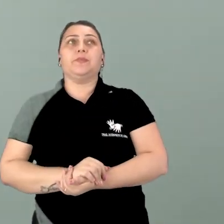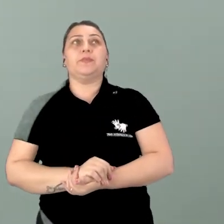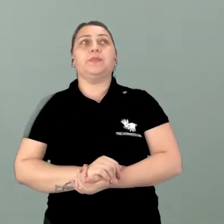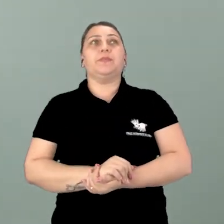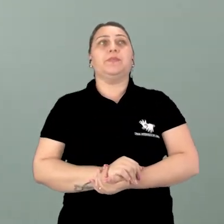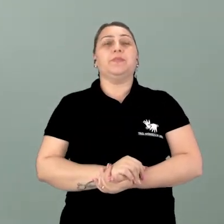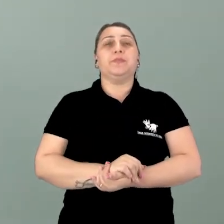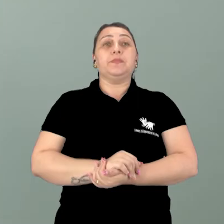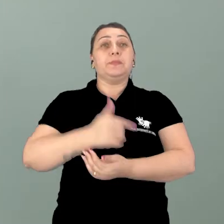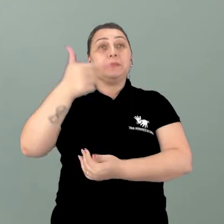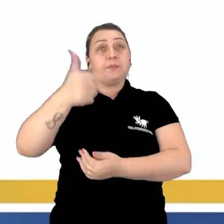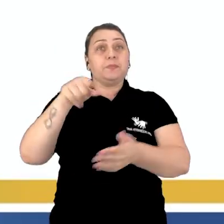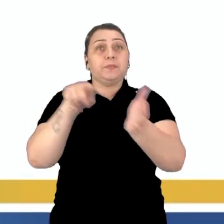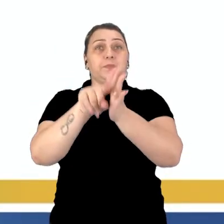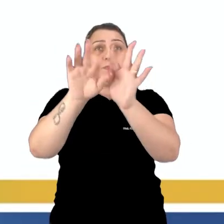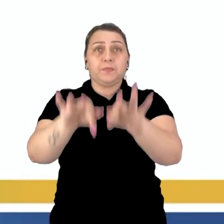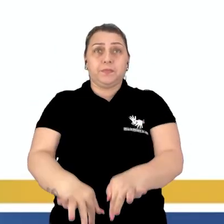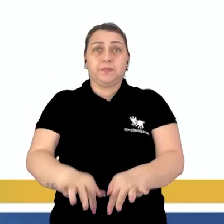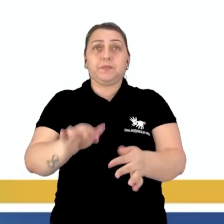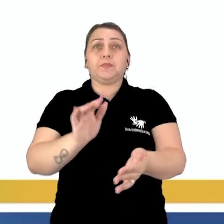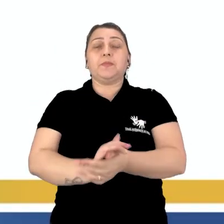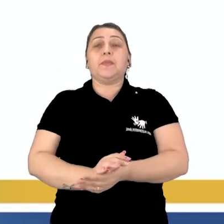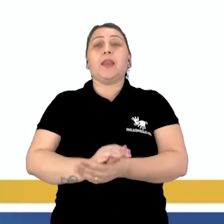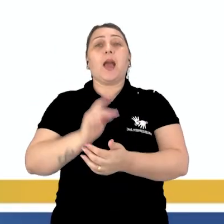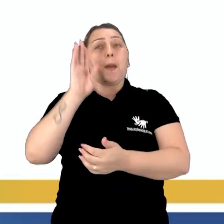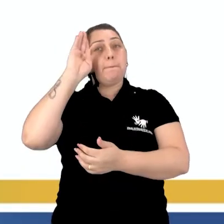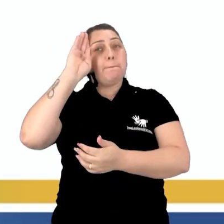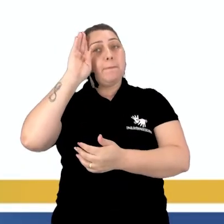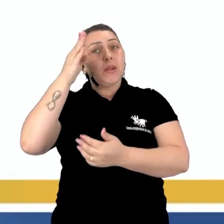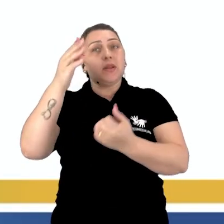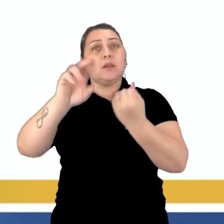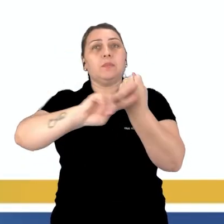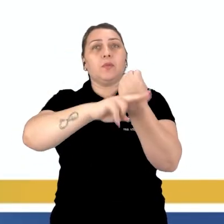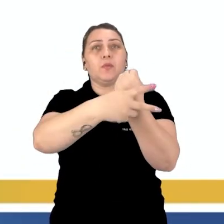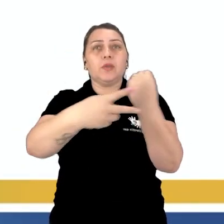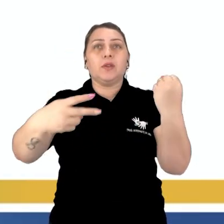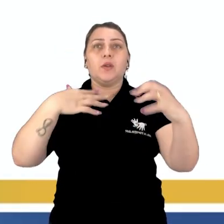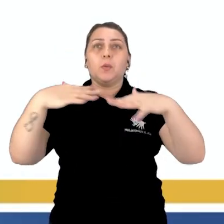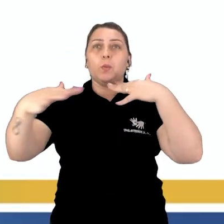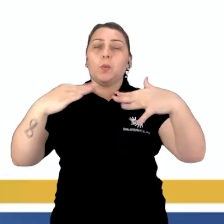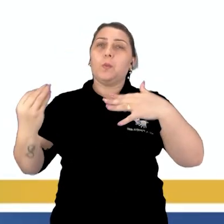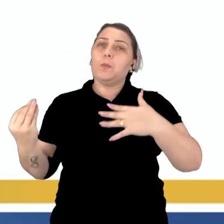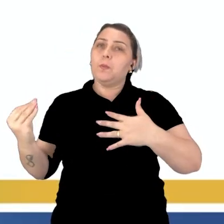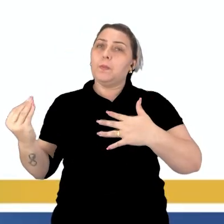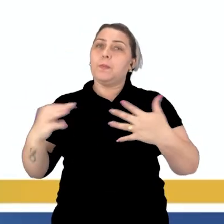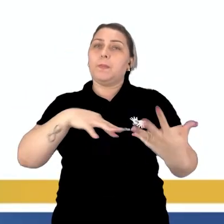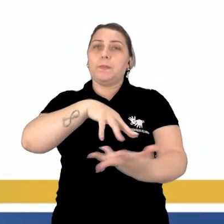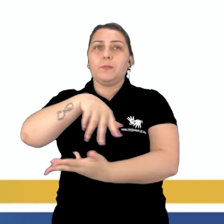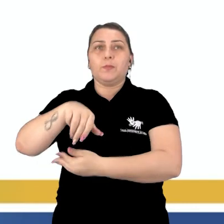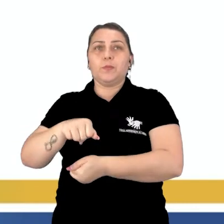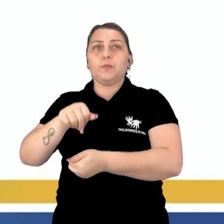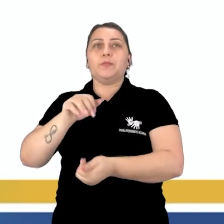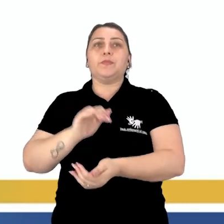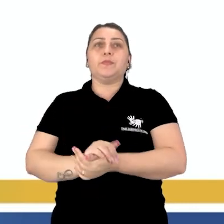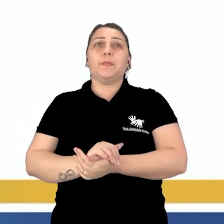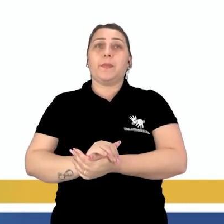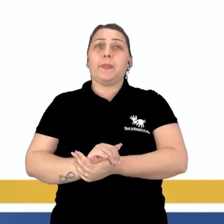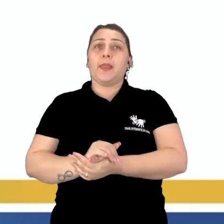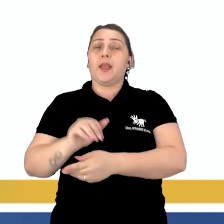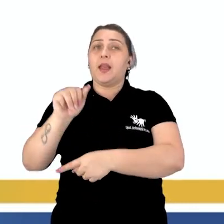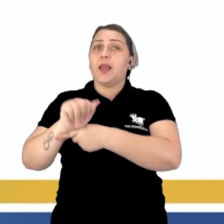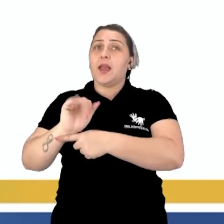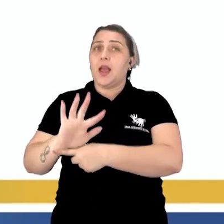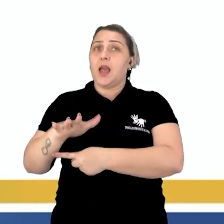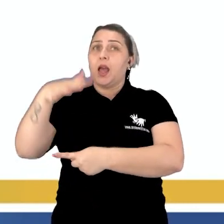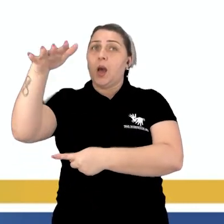intensamente. Na segunda e última questão, a gente tem o seguinte: qual é a principal consequência do movimento de rotação da Terra?